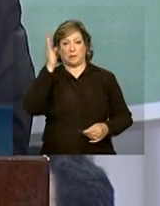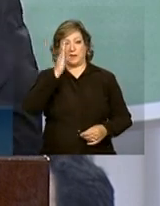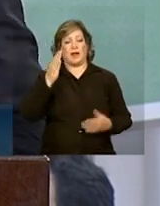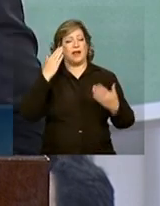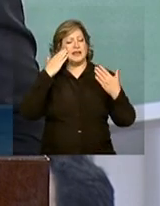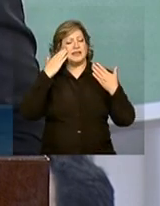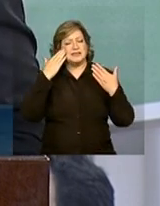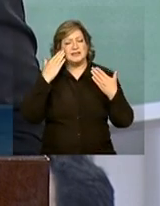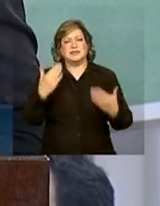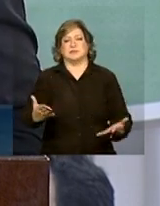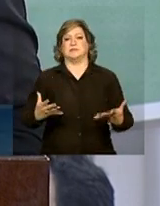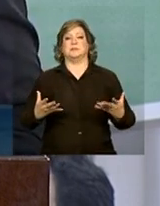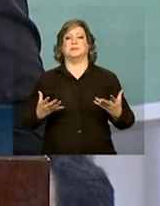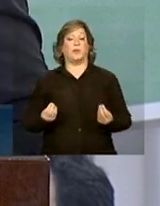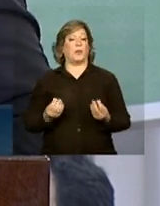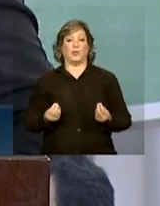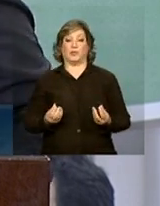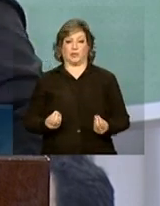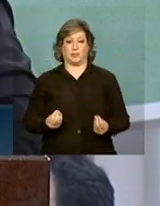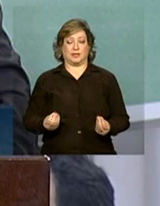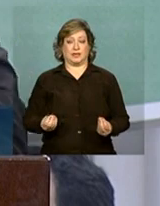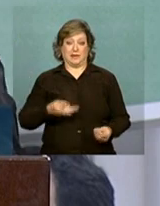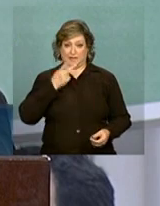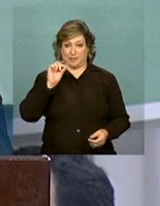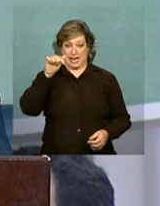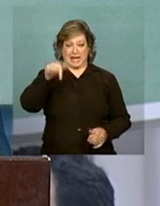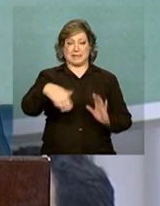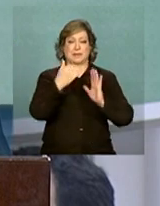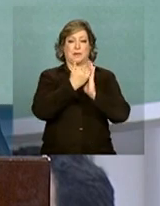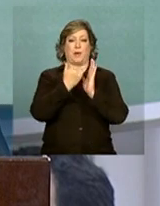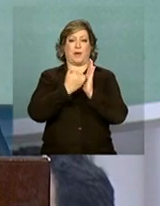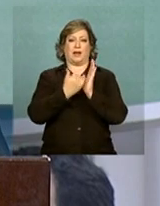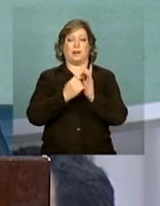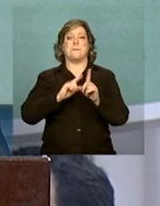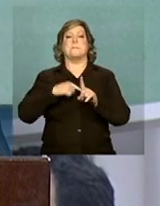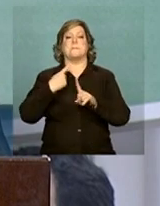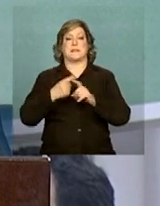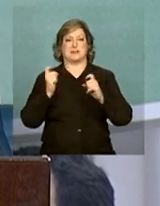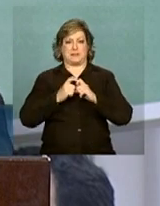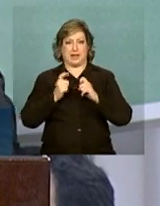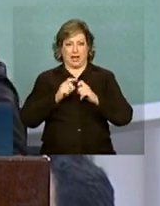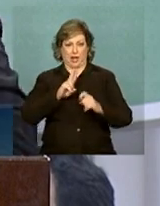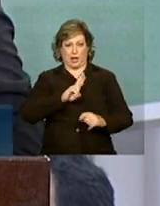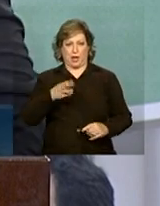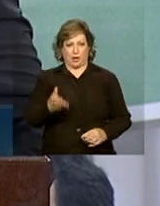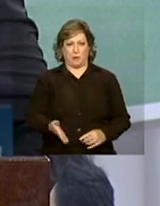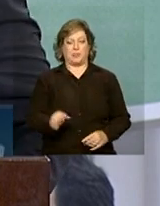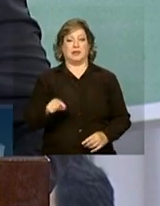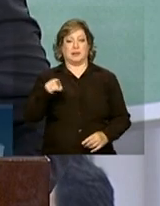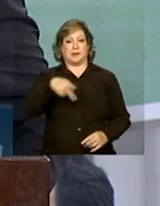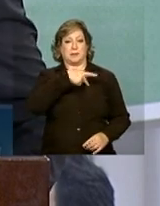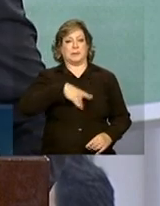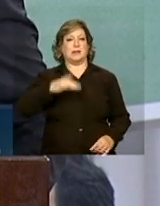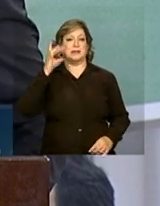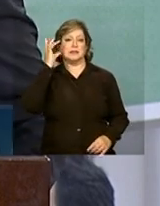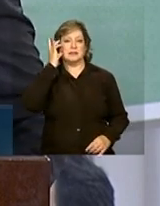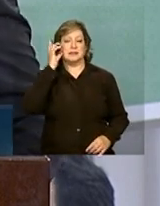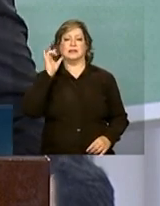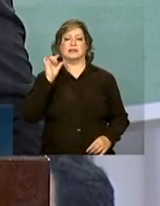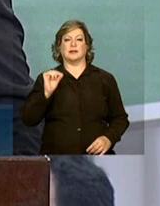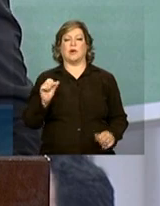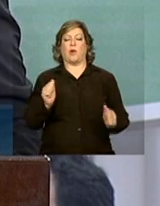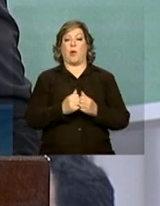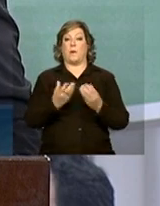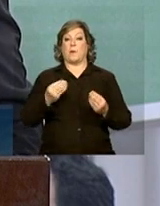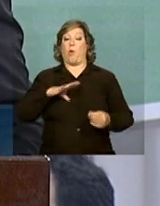agradecer penhoradamente e dizer que esse programa Mais Médicos, que a senhora presidenta Dilma Rousseff, com